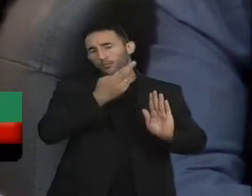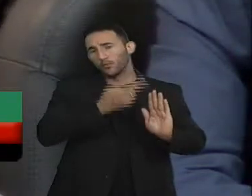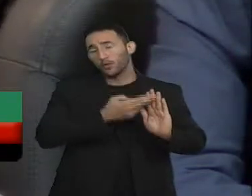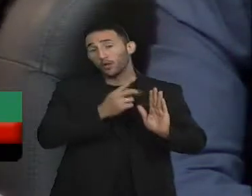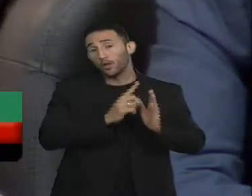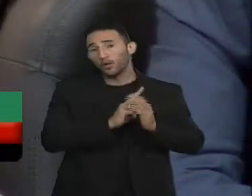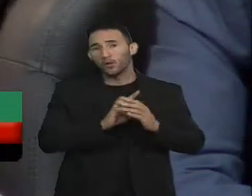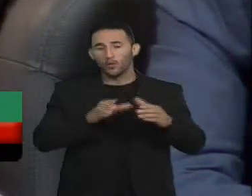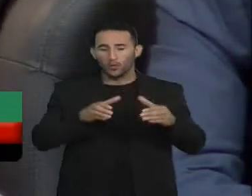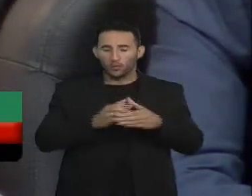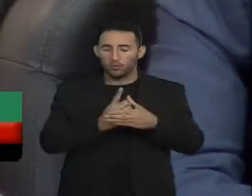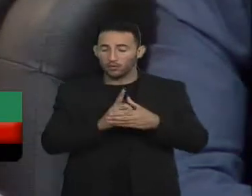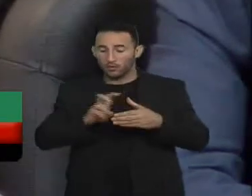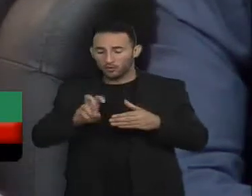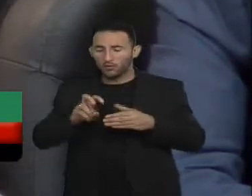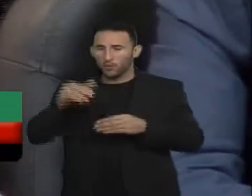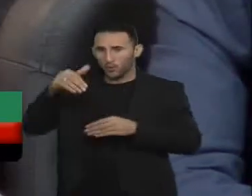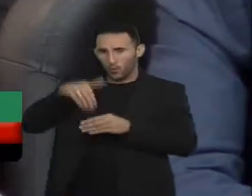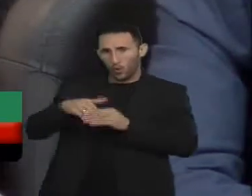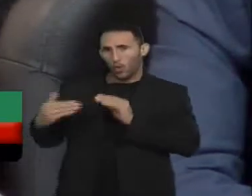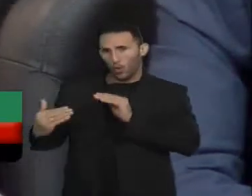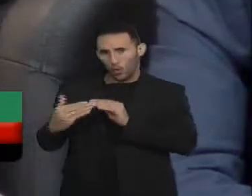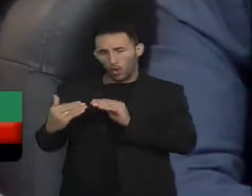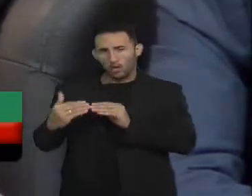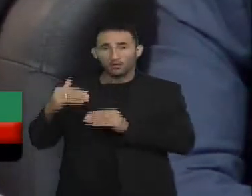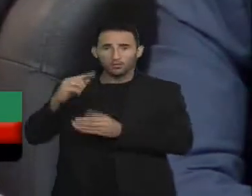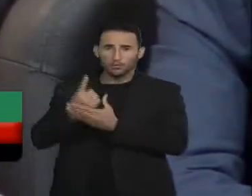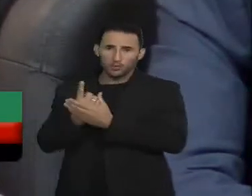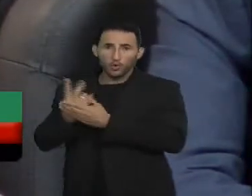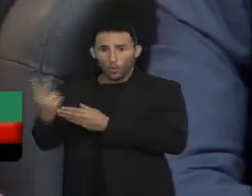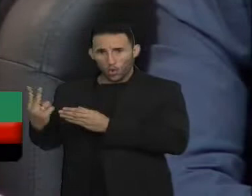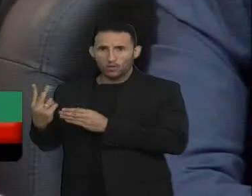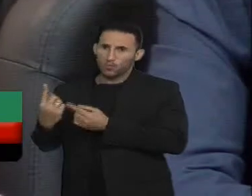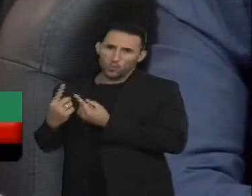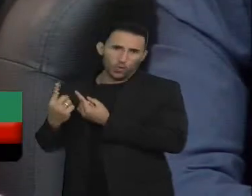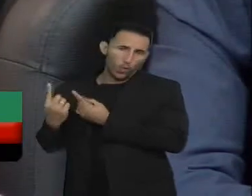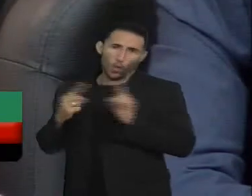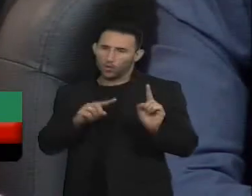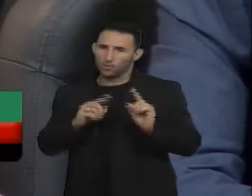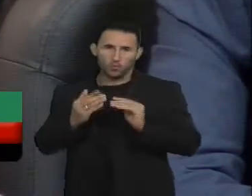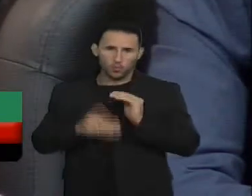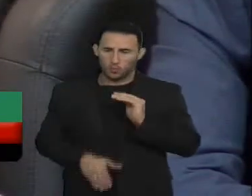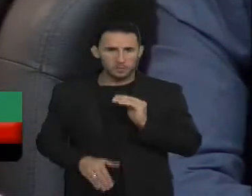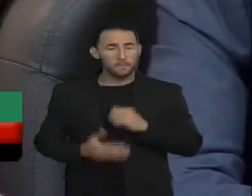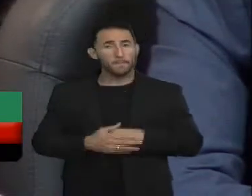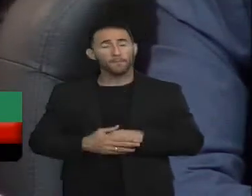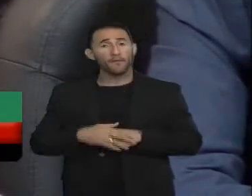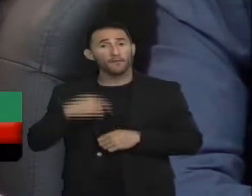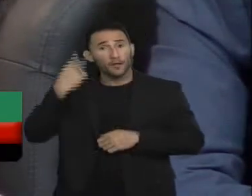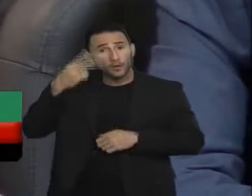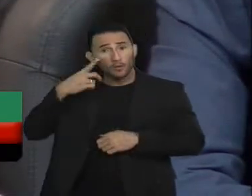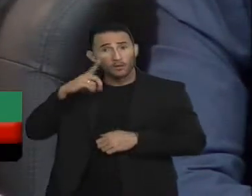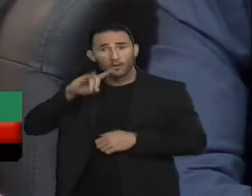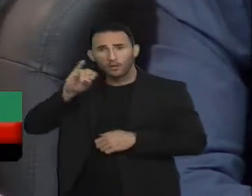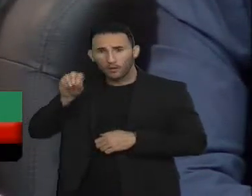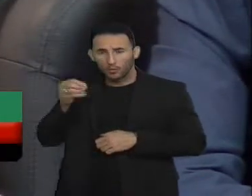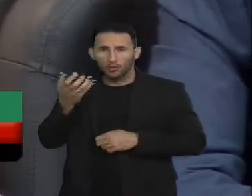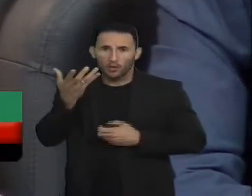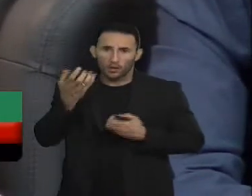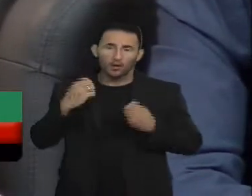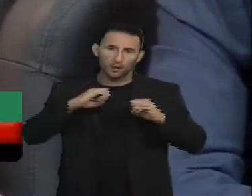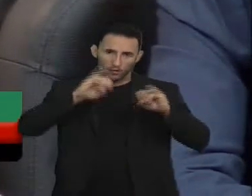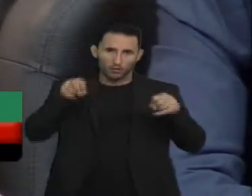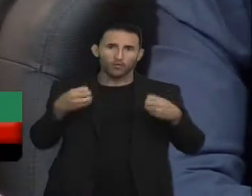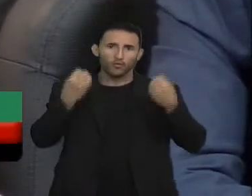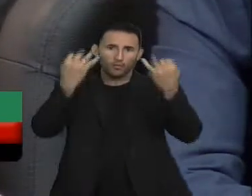favoráveis e 2 contrários. Para justificar, vereador Délbio e